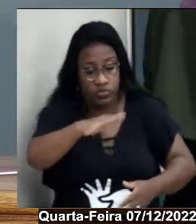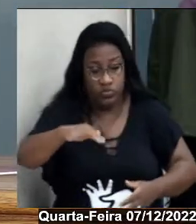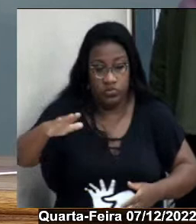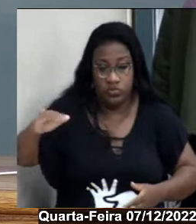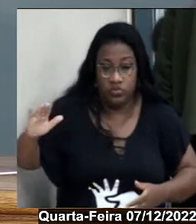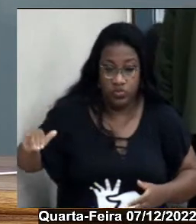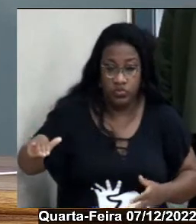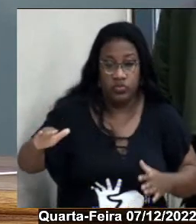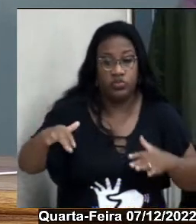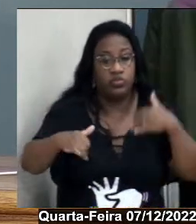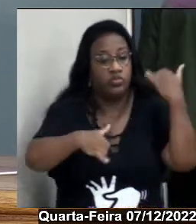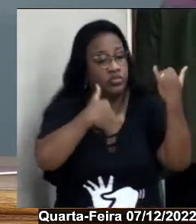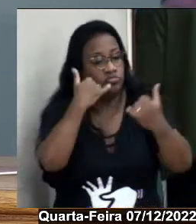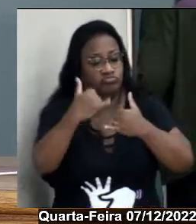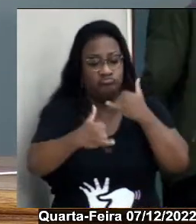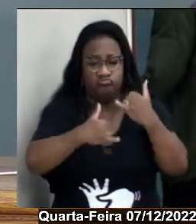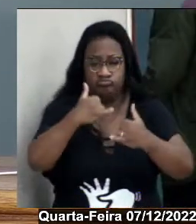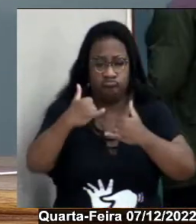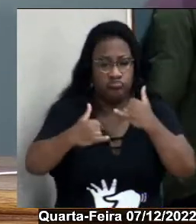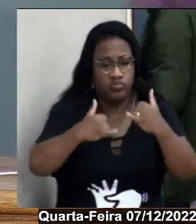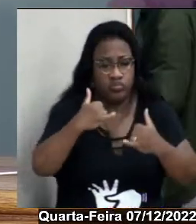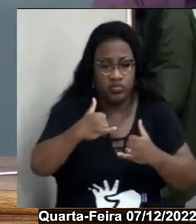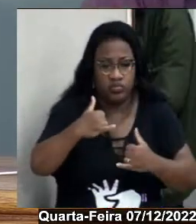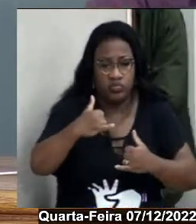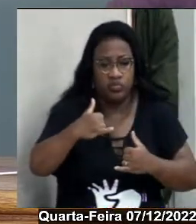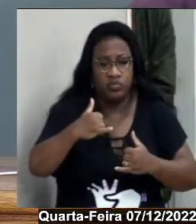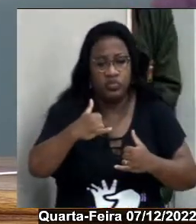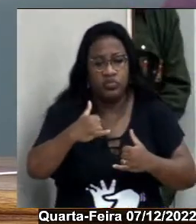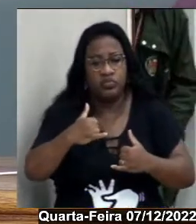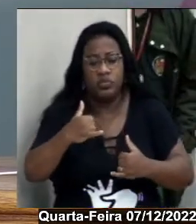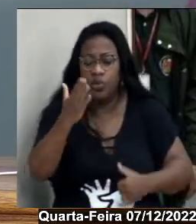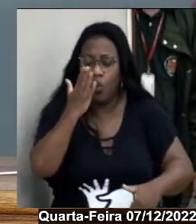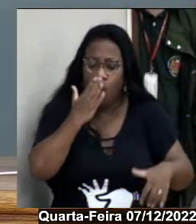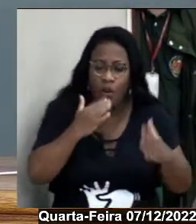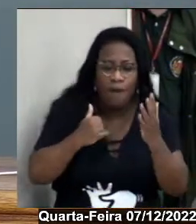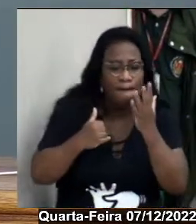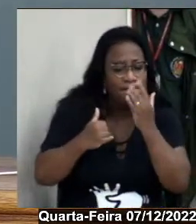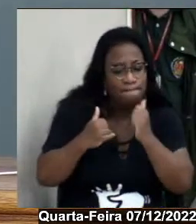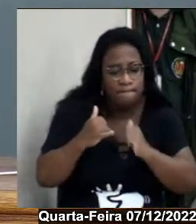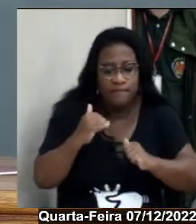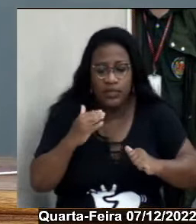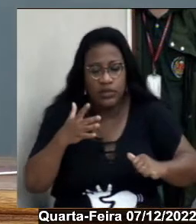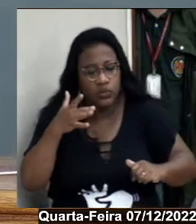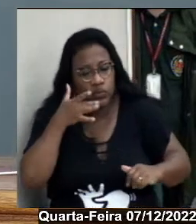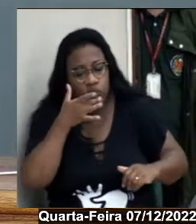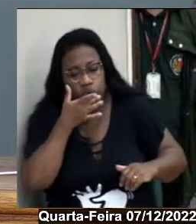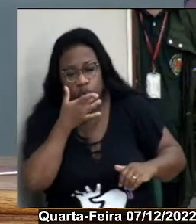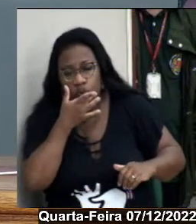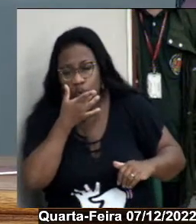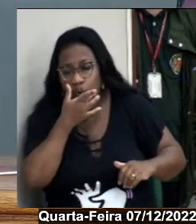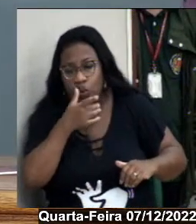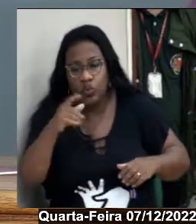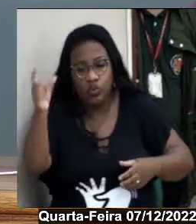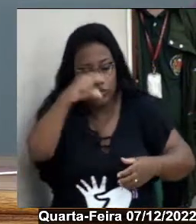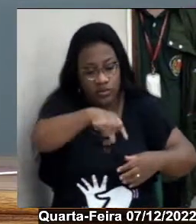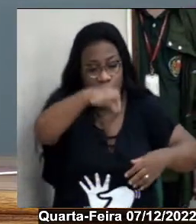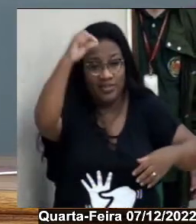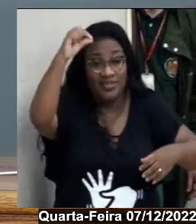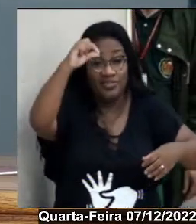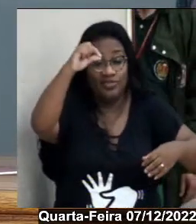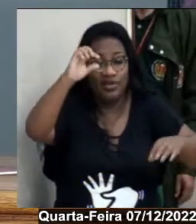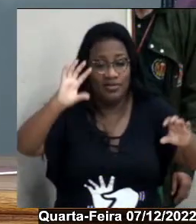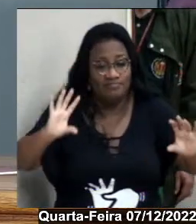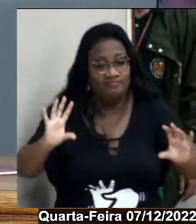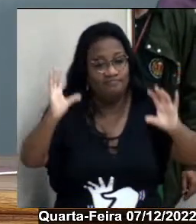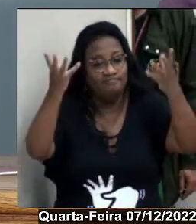criança, onde tem brincadeiras o dia todo com criança, alimentação o dia todo, sorteios para as crianças e para